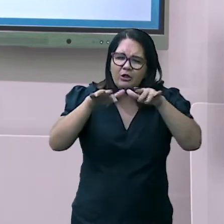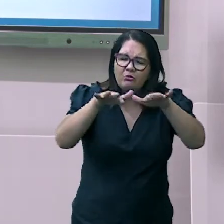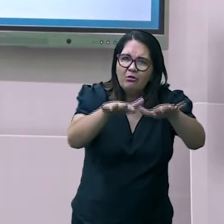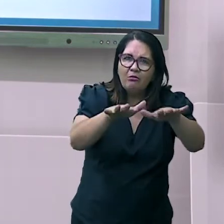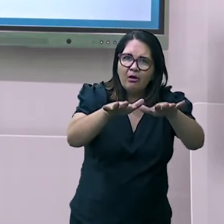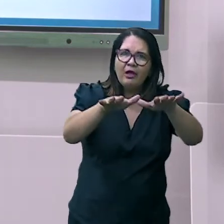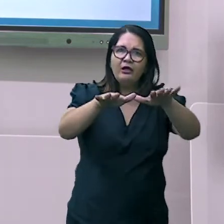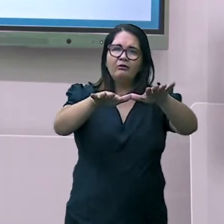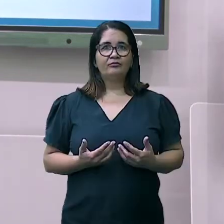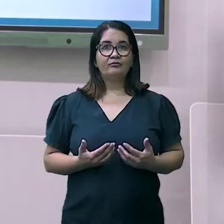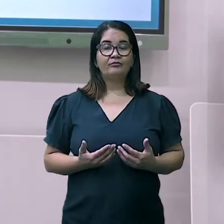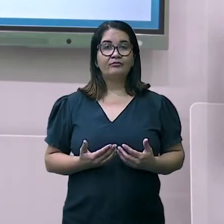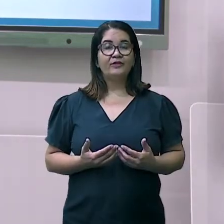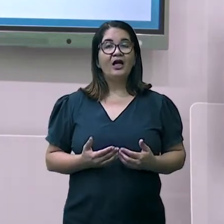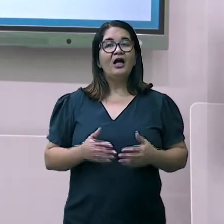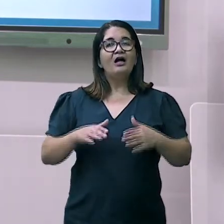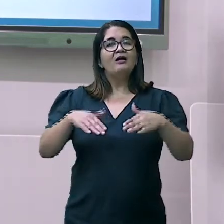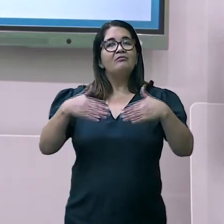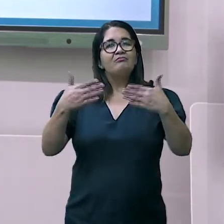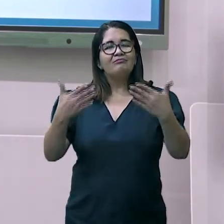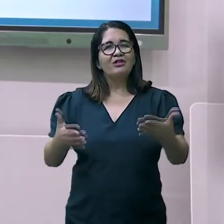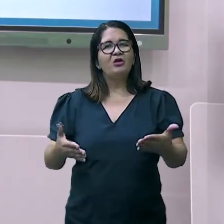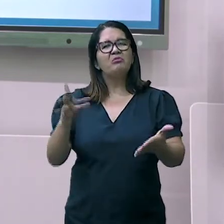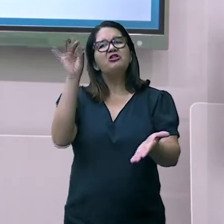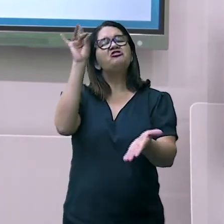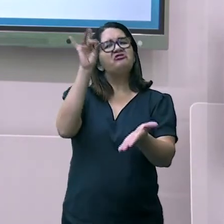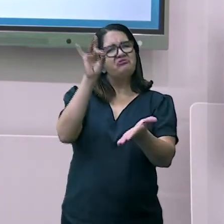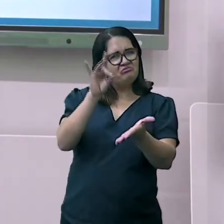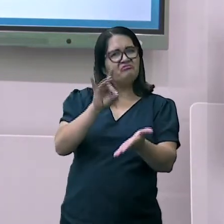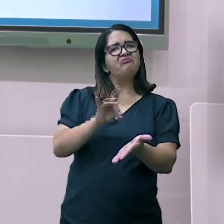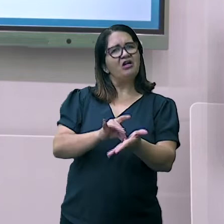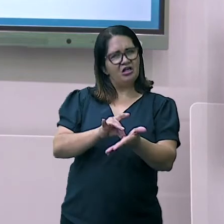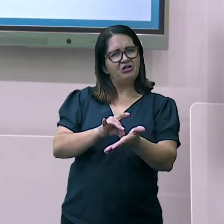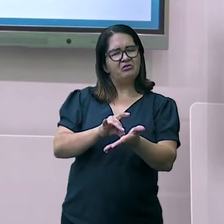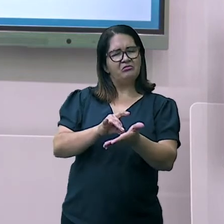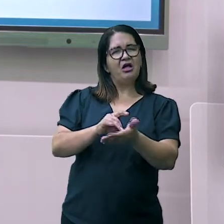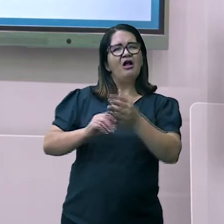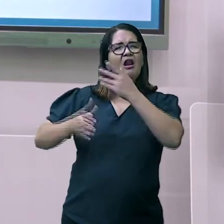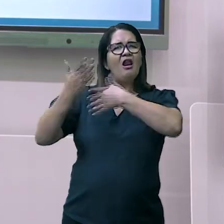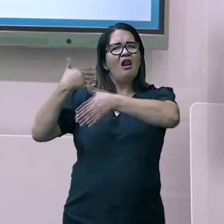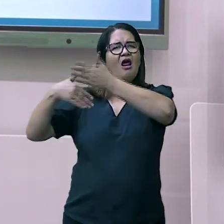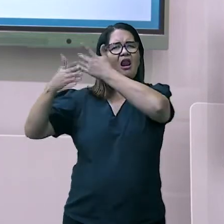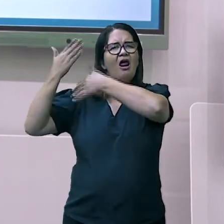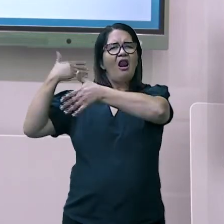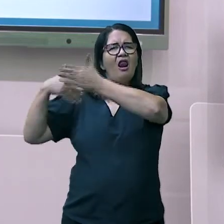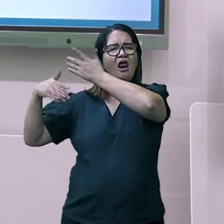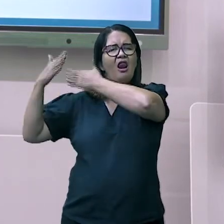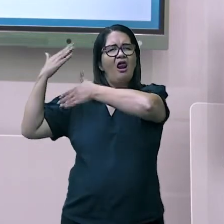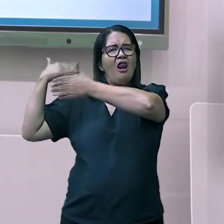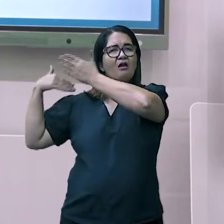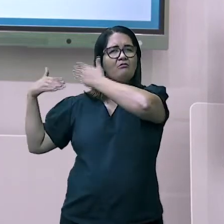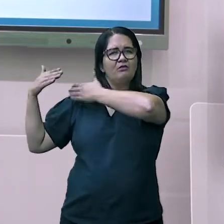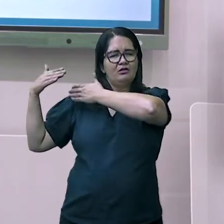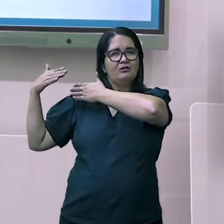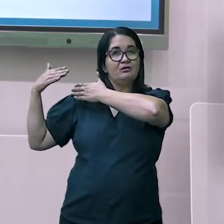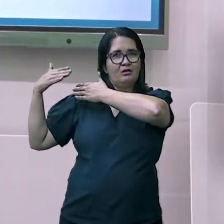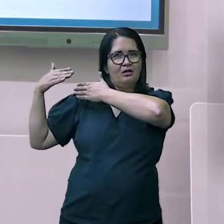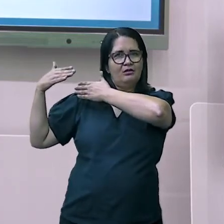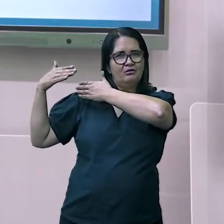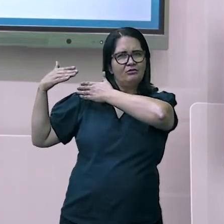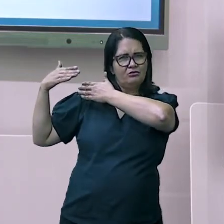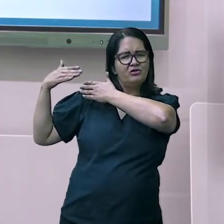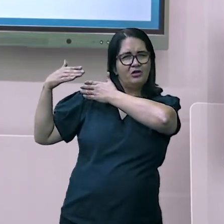a profissão de médico? Com toda certeza, deve ser desde os tempos mais antigos, porque os